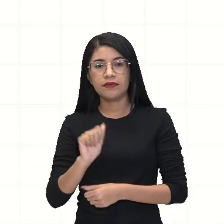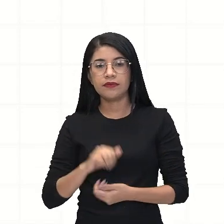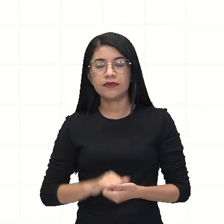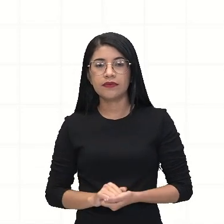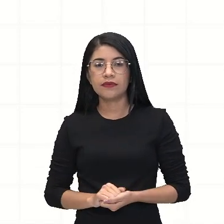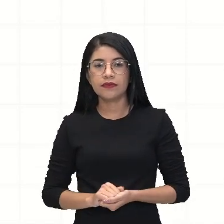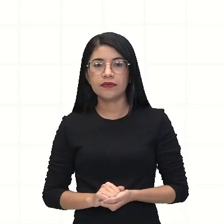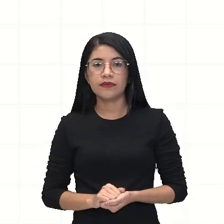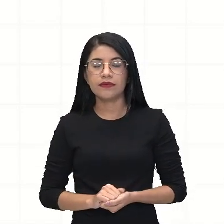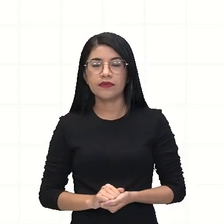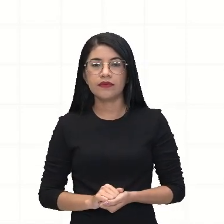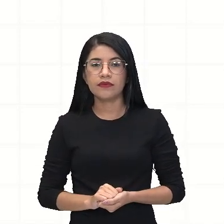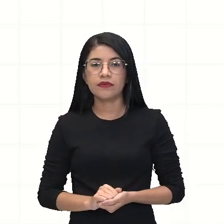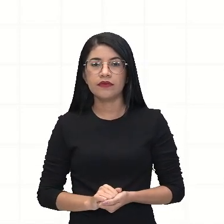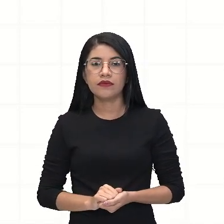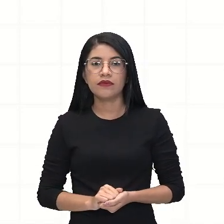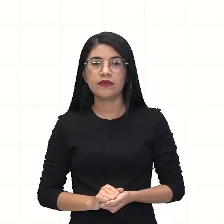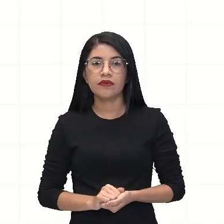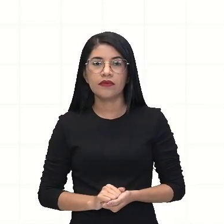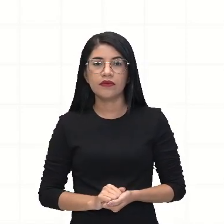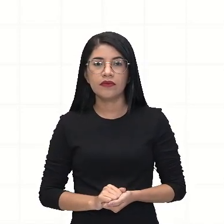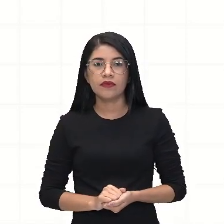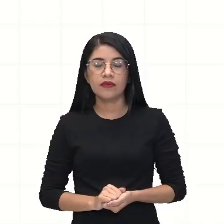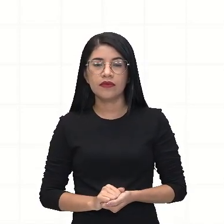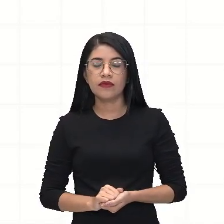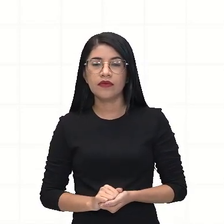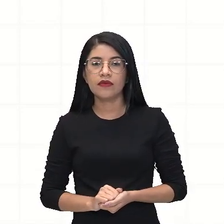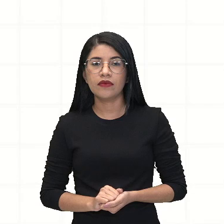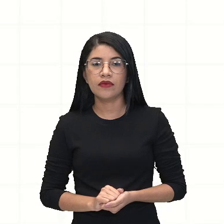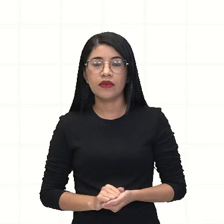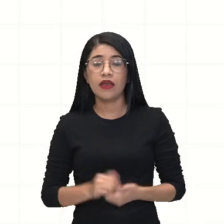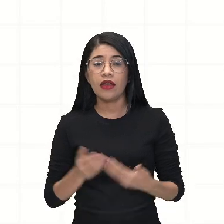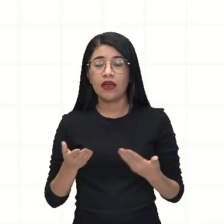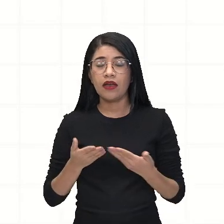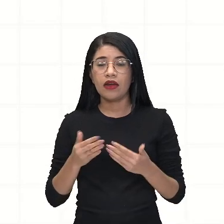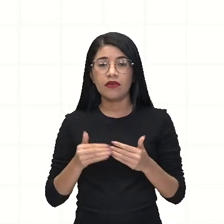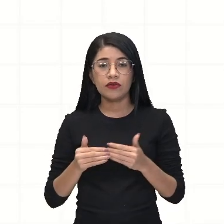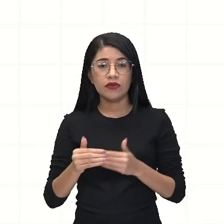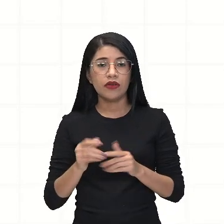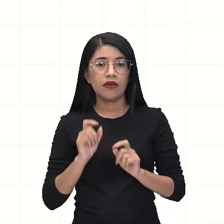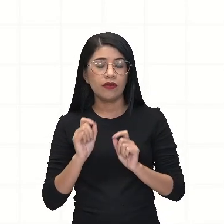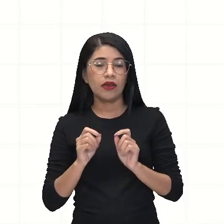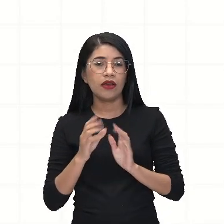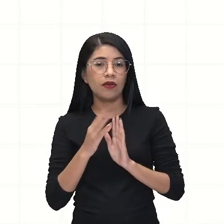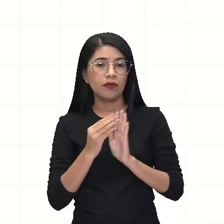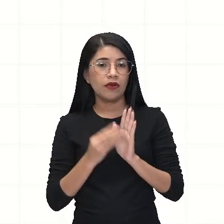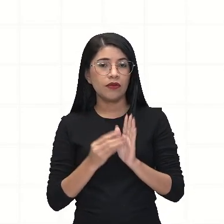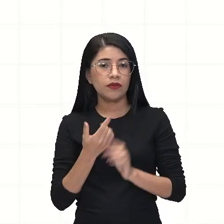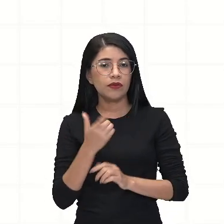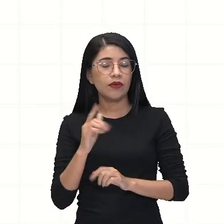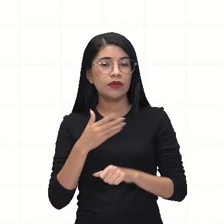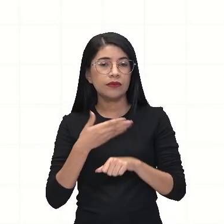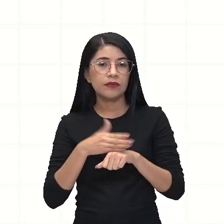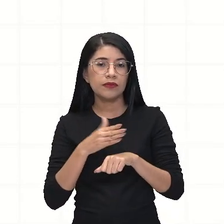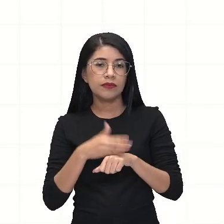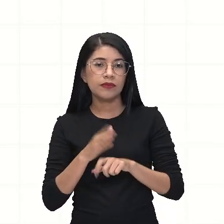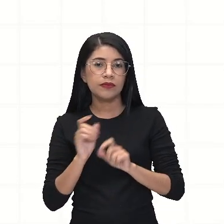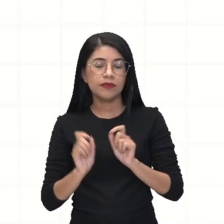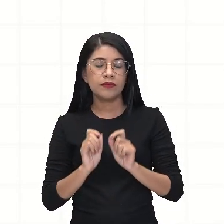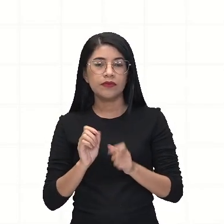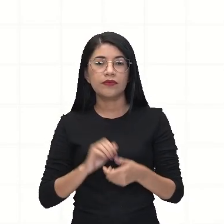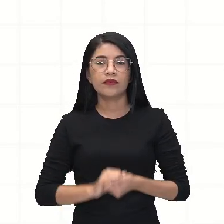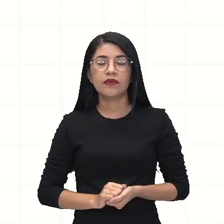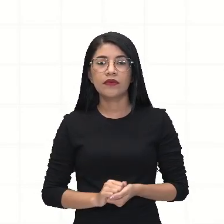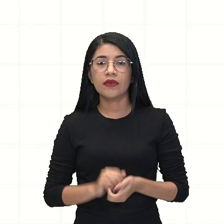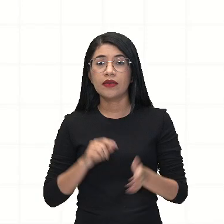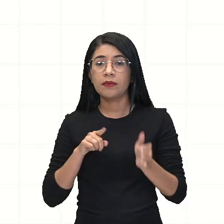Então, essa questão aí sobre função constante, e agora a gente vai continuar vendo mais questões aí sobre função. A